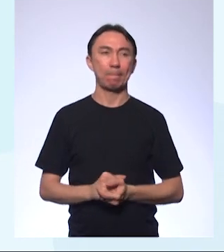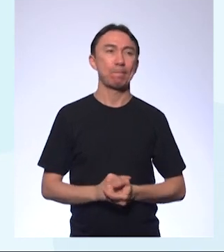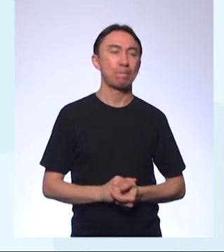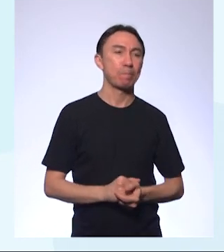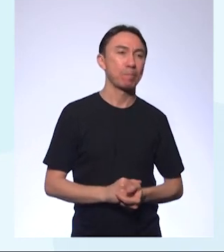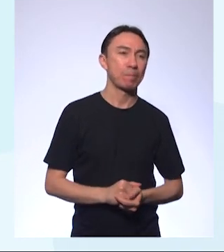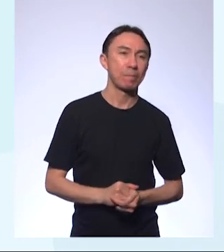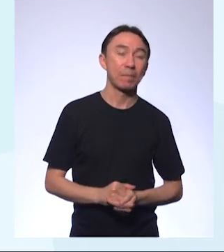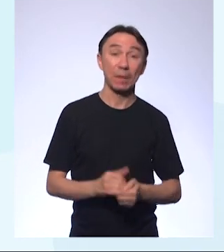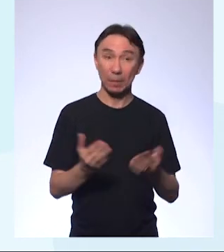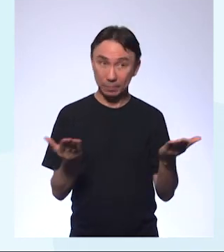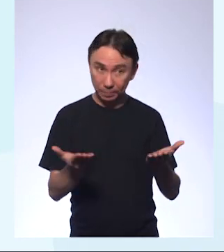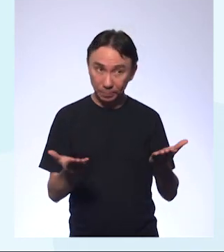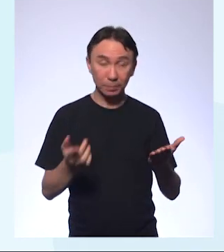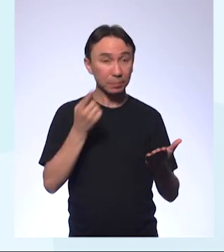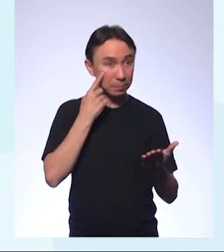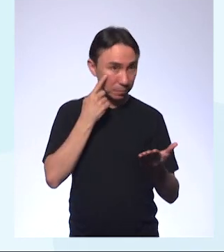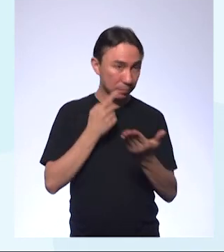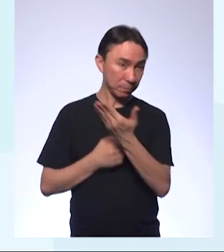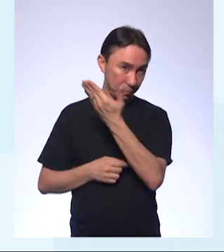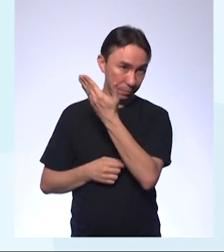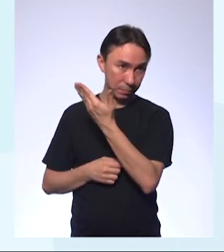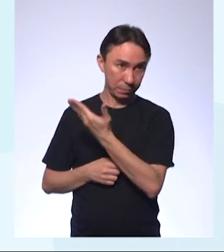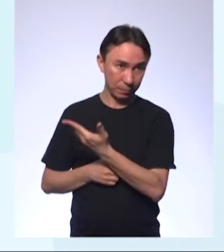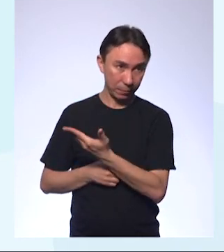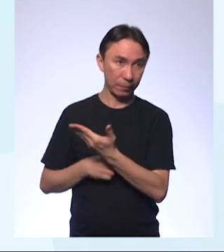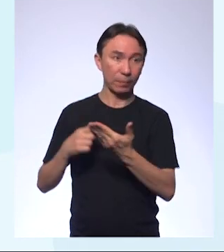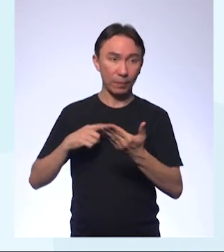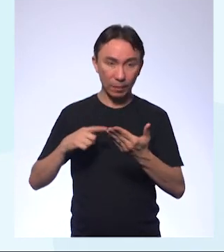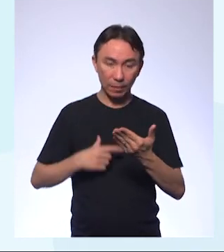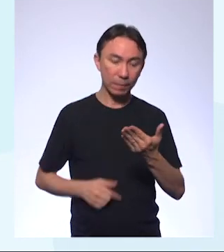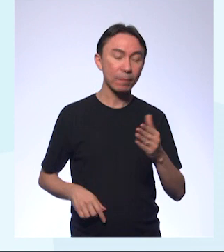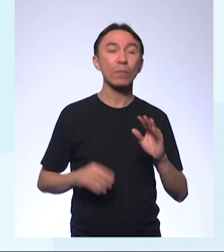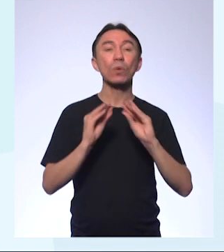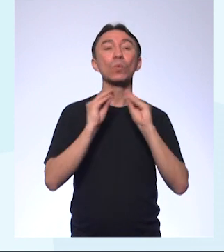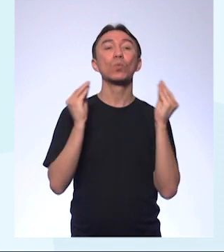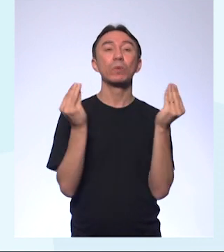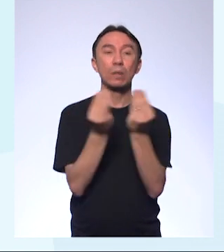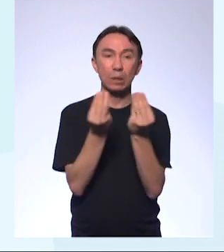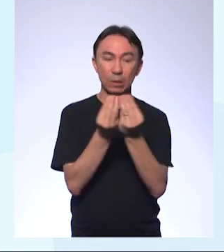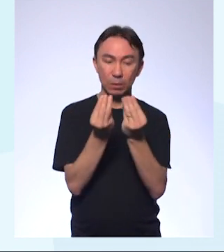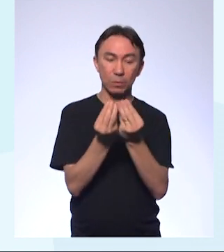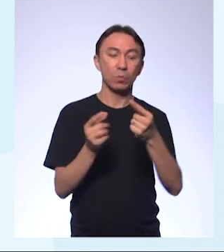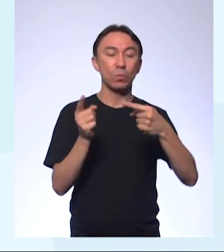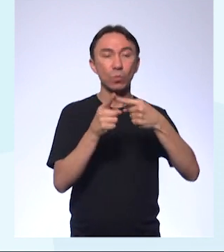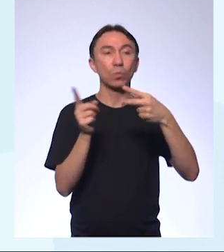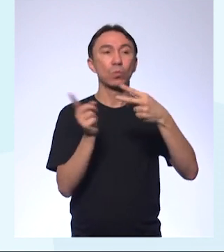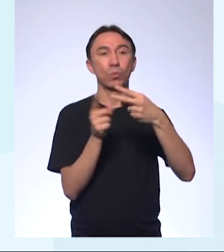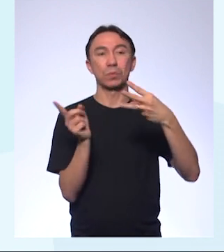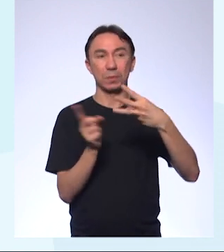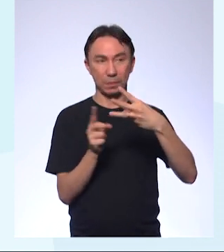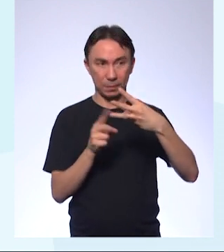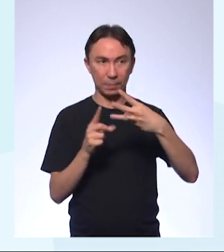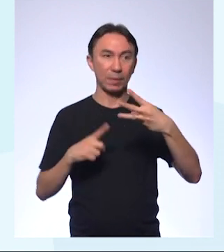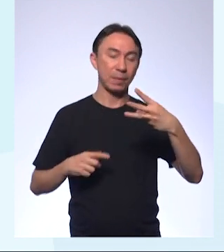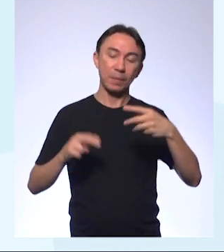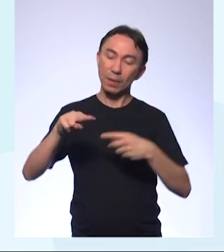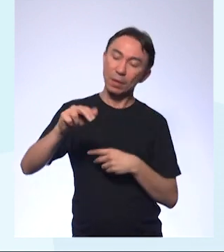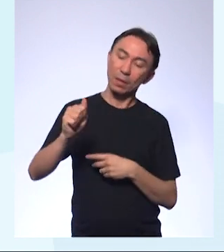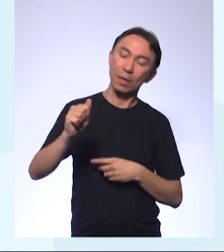Agora a gente vai deixar um tempinho aí para vocês. Nós temos 3 substâncias. A gente tem, então, o